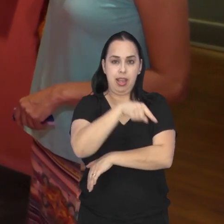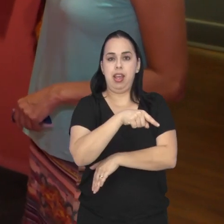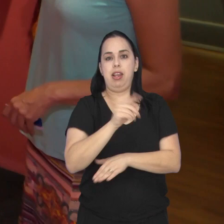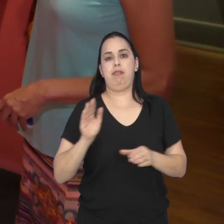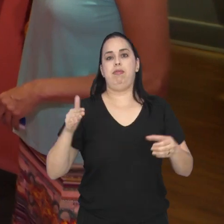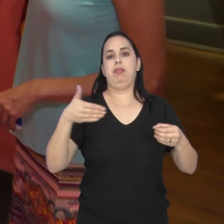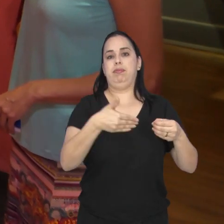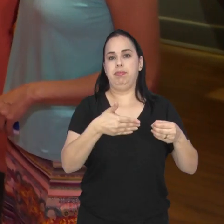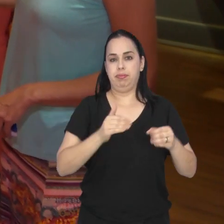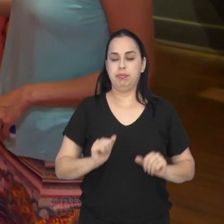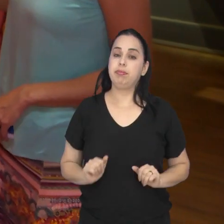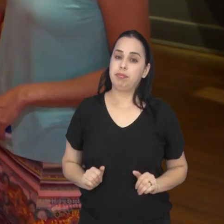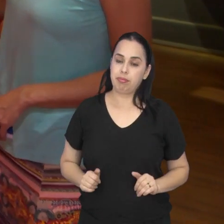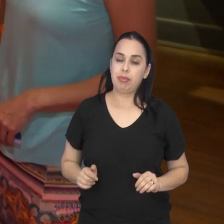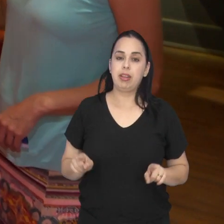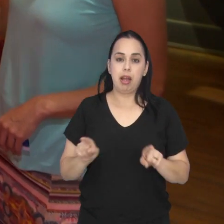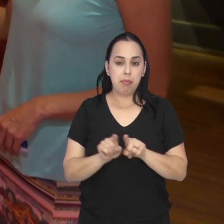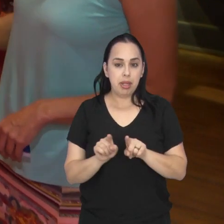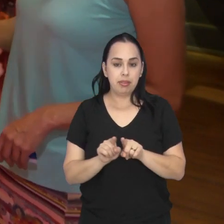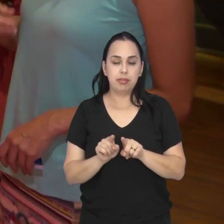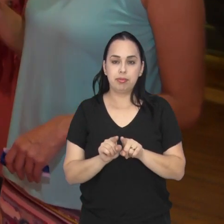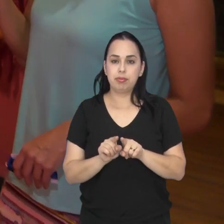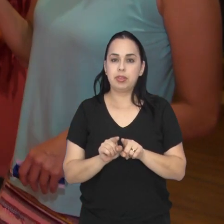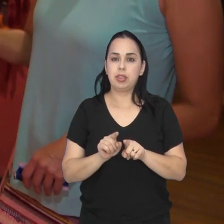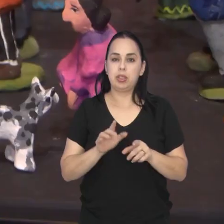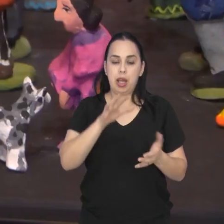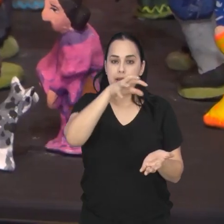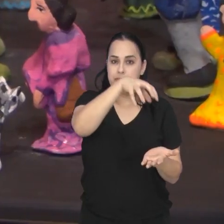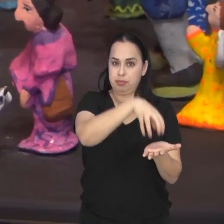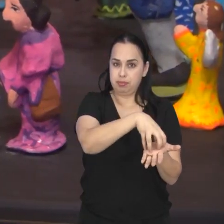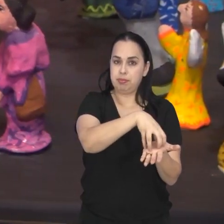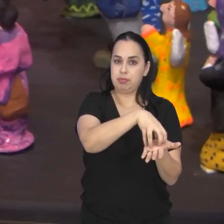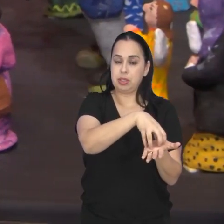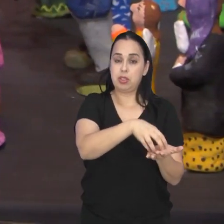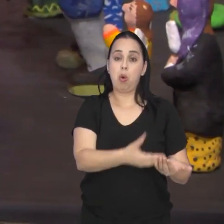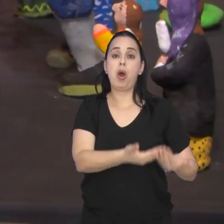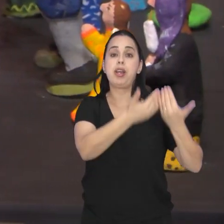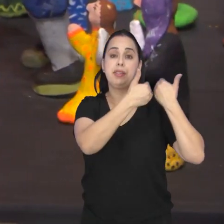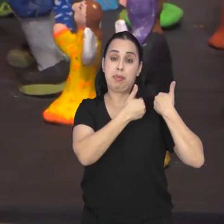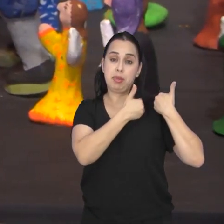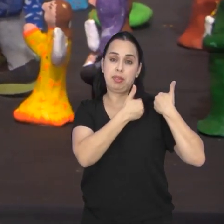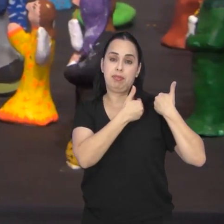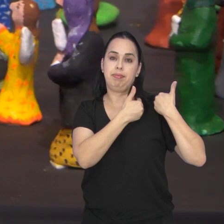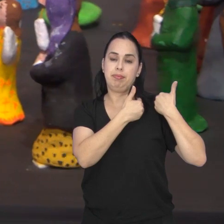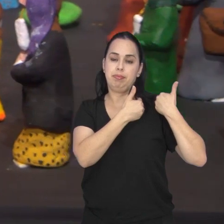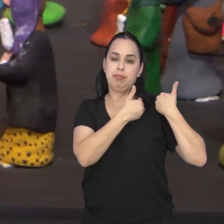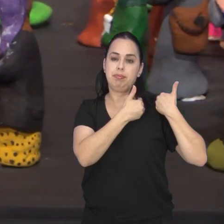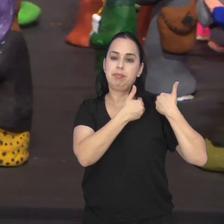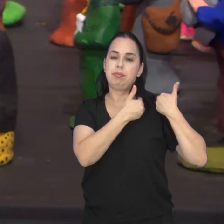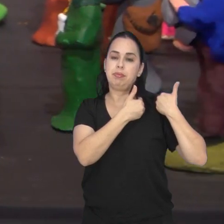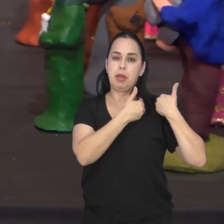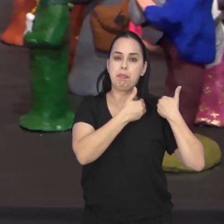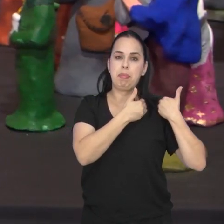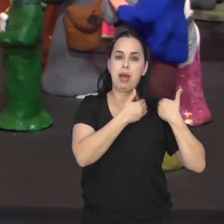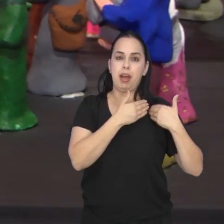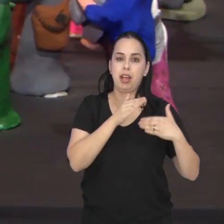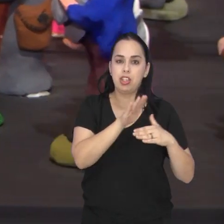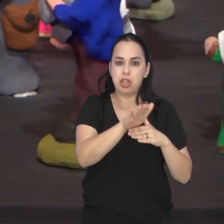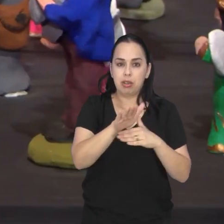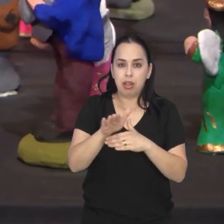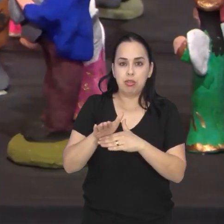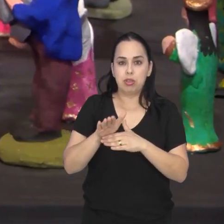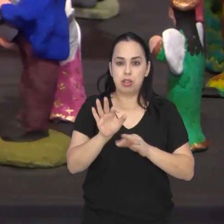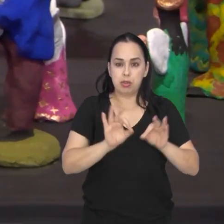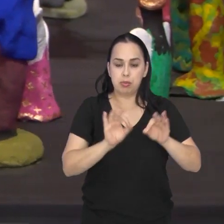região do Vale do Paraíba e Litoral Norte. Além disso, os polos regionais também são responsáveis pela formação